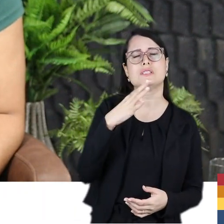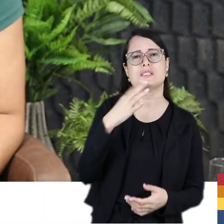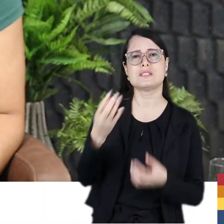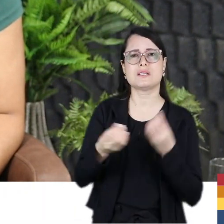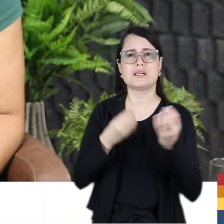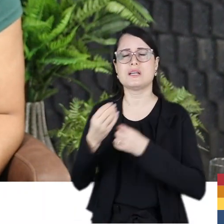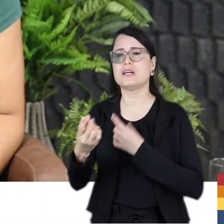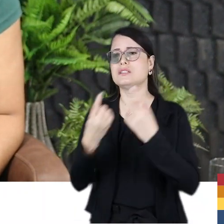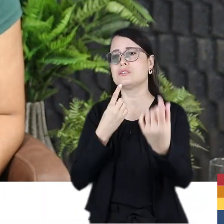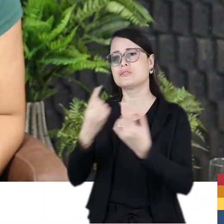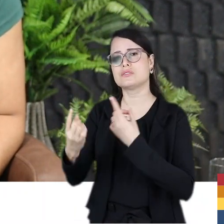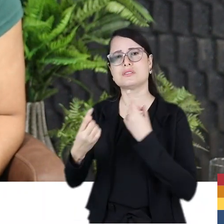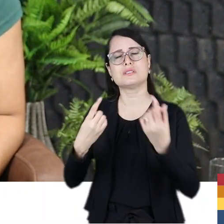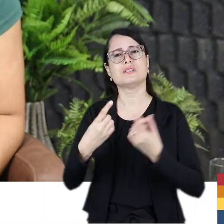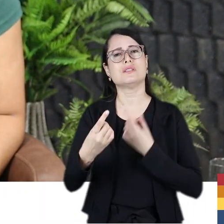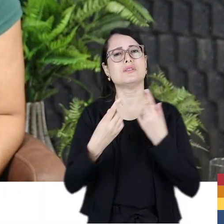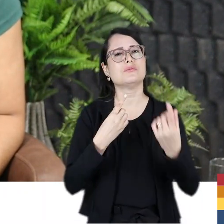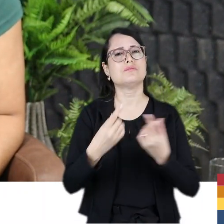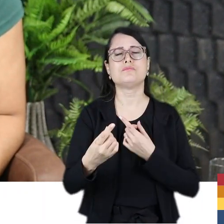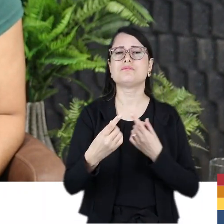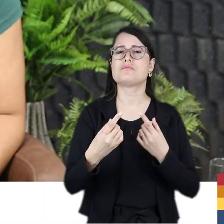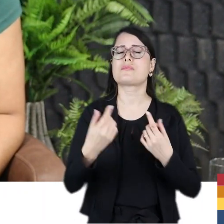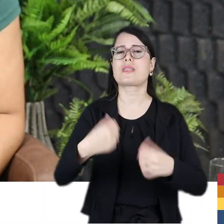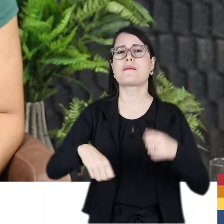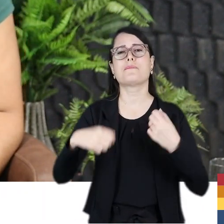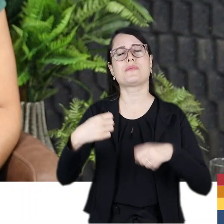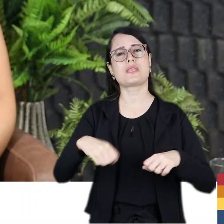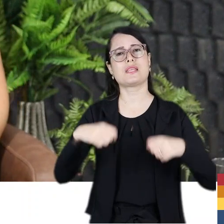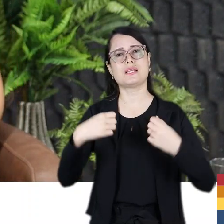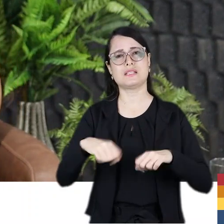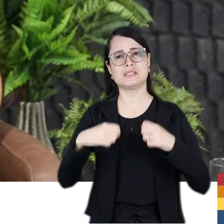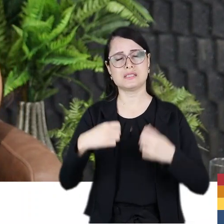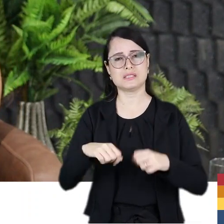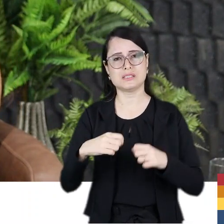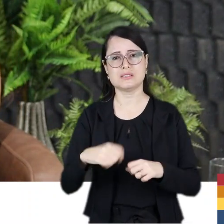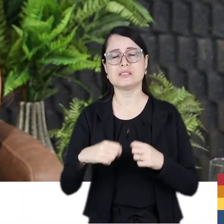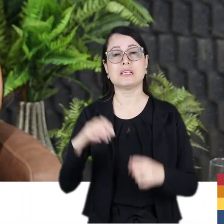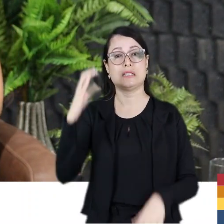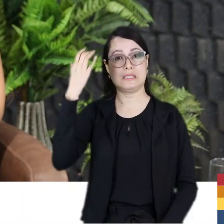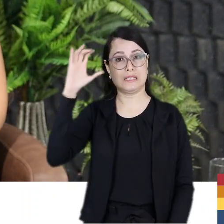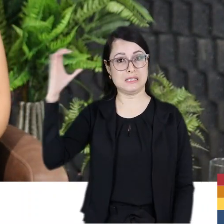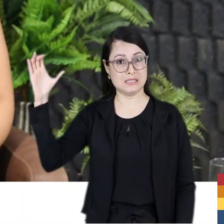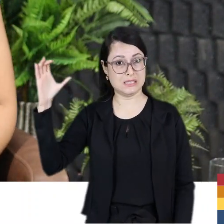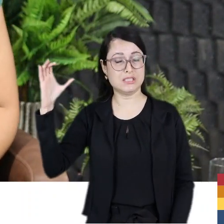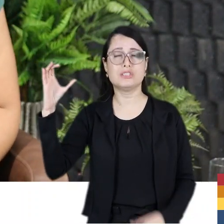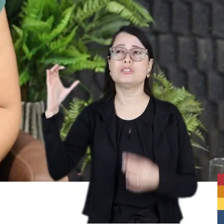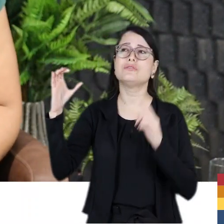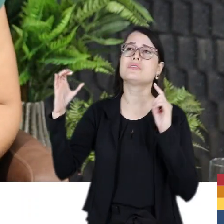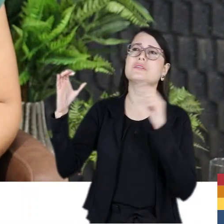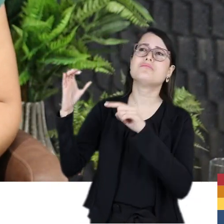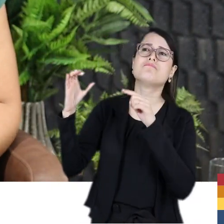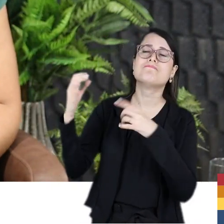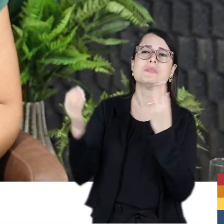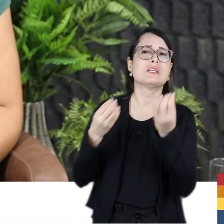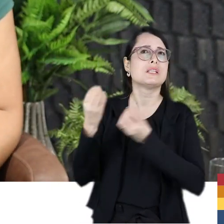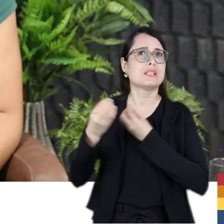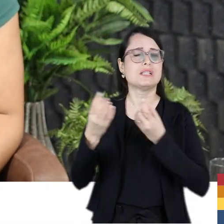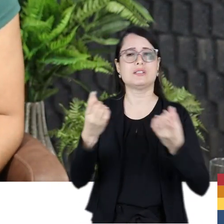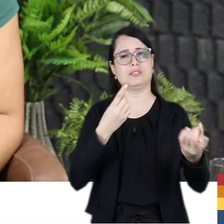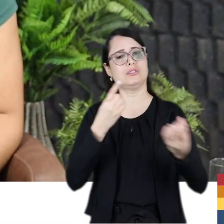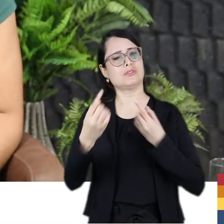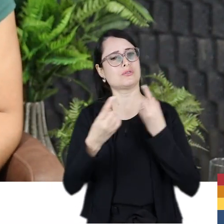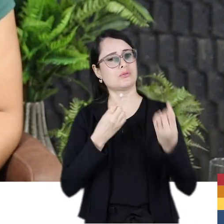projeção científica, né? Que a gente discute muito de que a iniciação científica, a organização